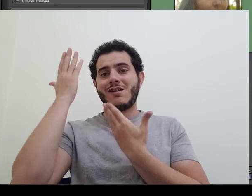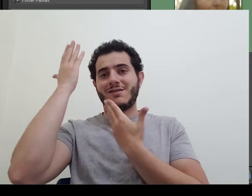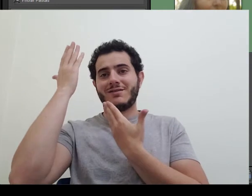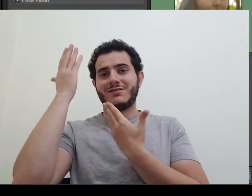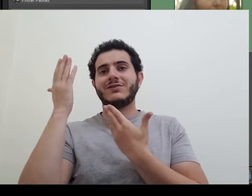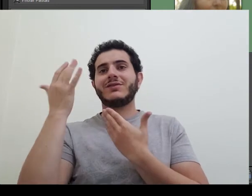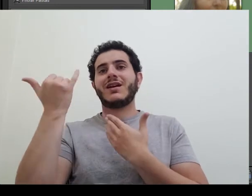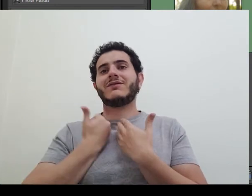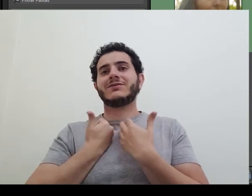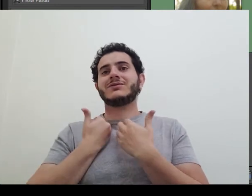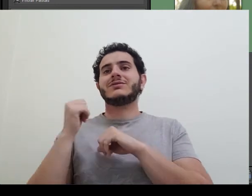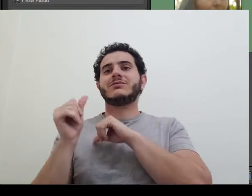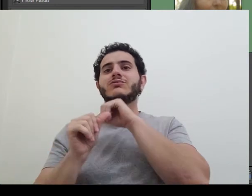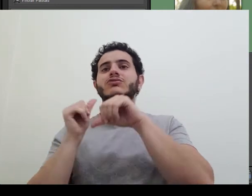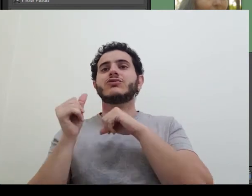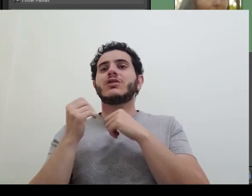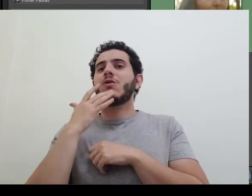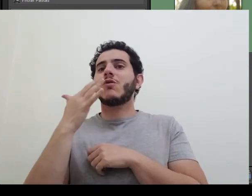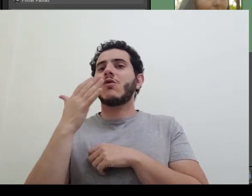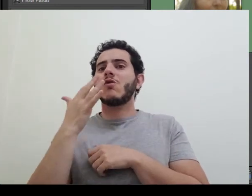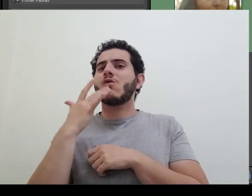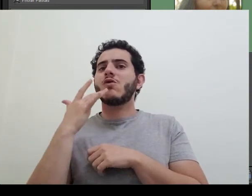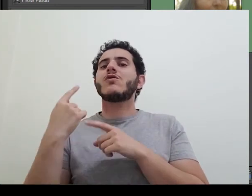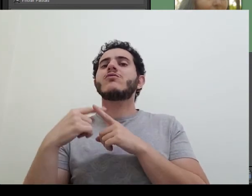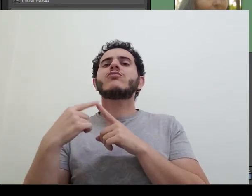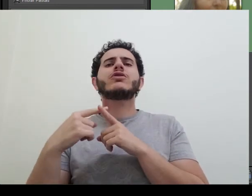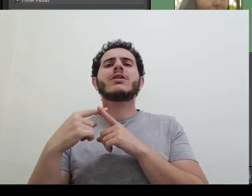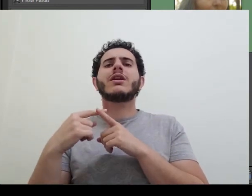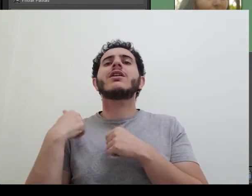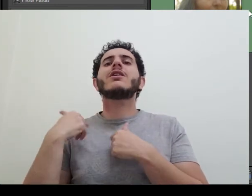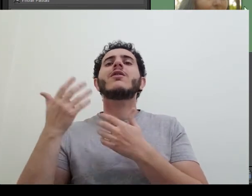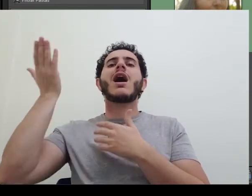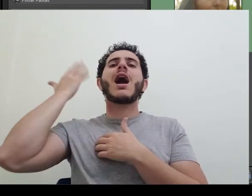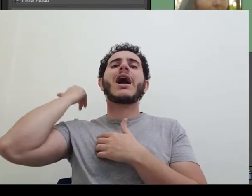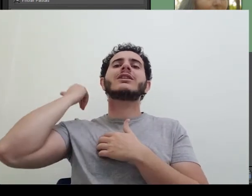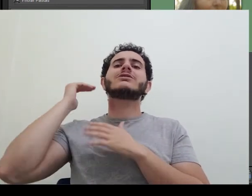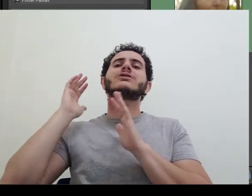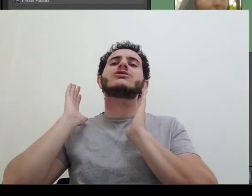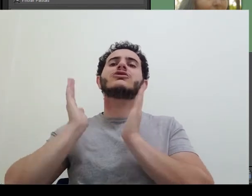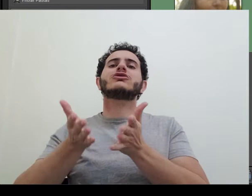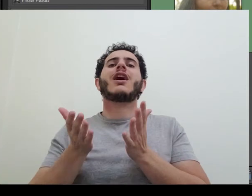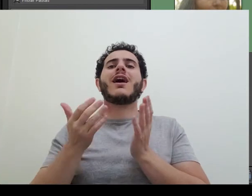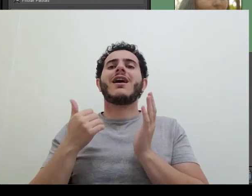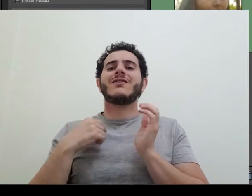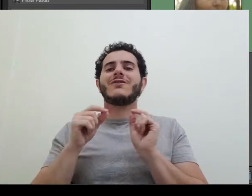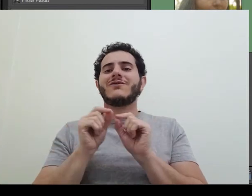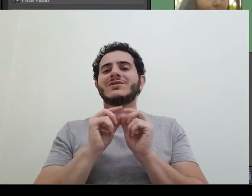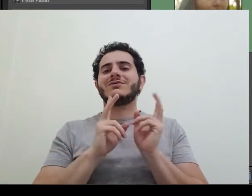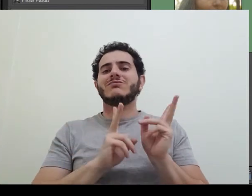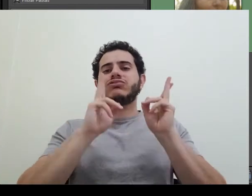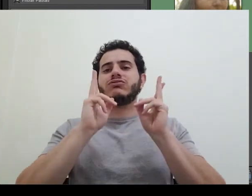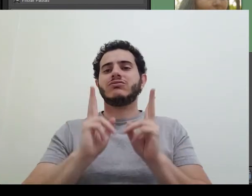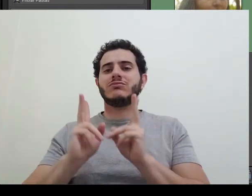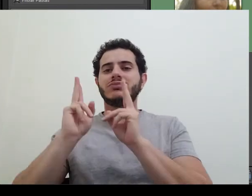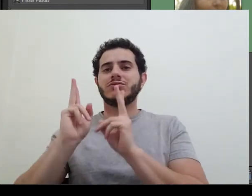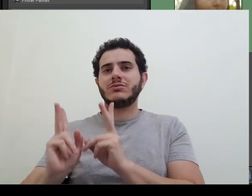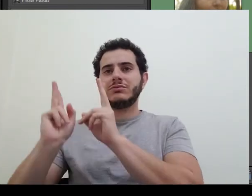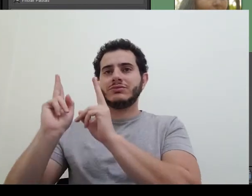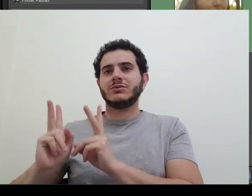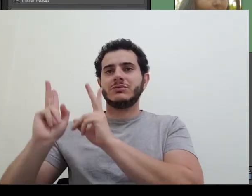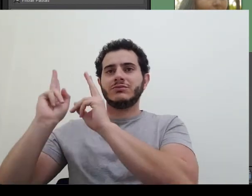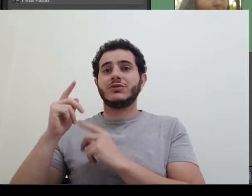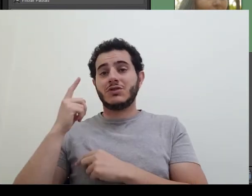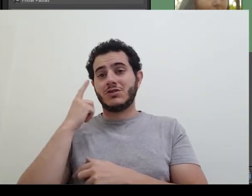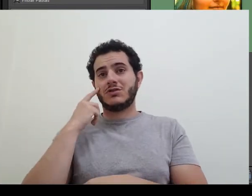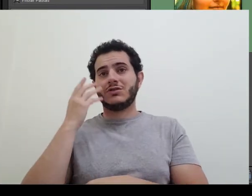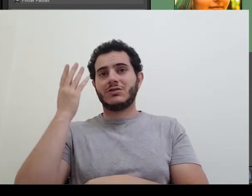eles vão começar a carregar e vão mudar as cores. Por quê? São arquivos que eu já tratei, então com seus respectivos arquivos